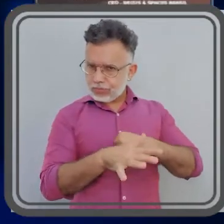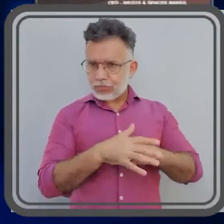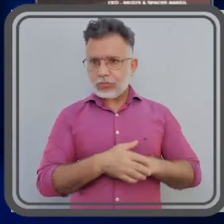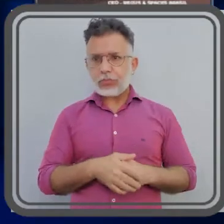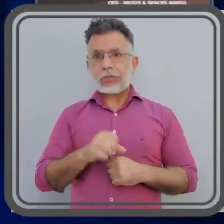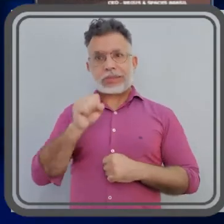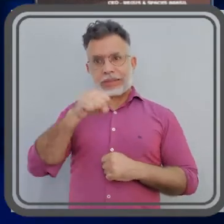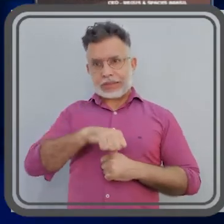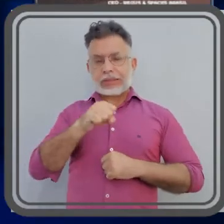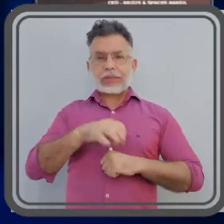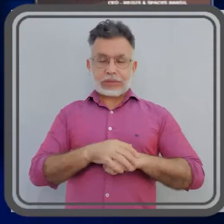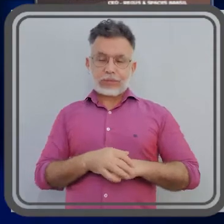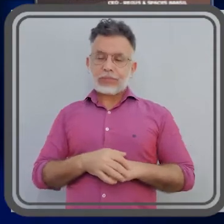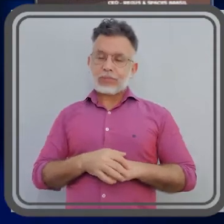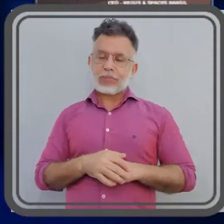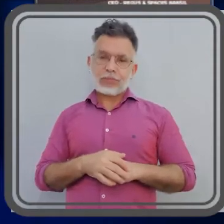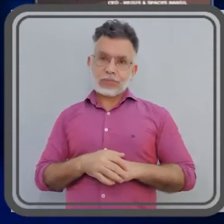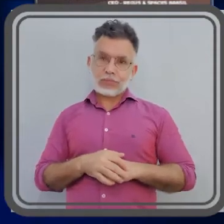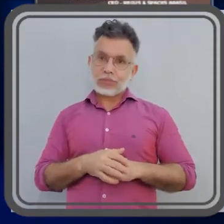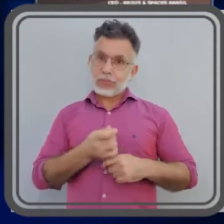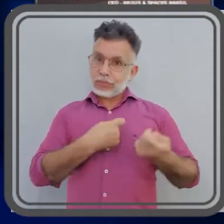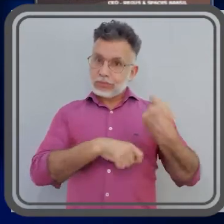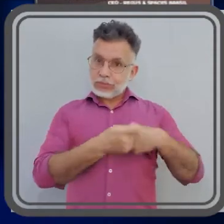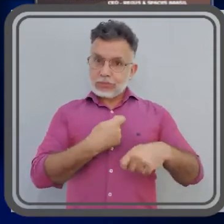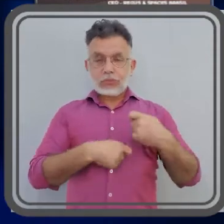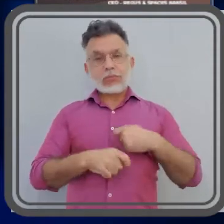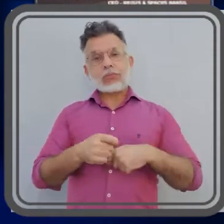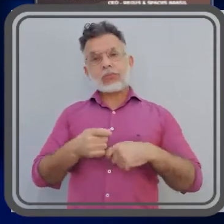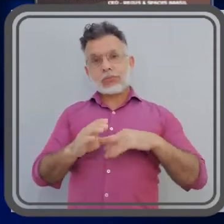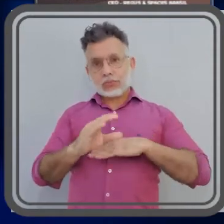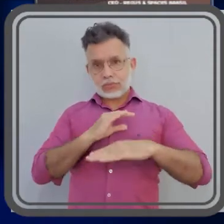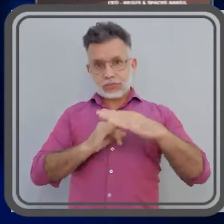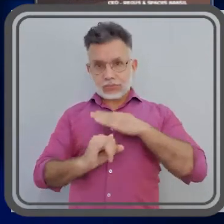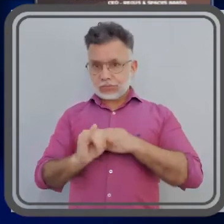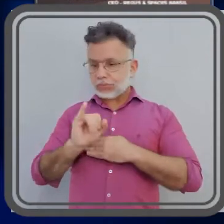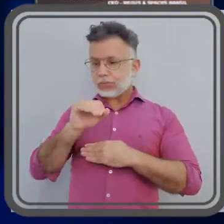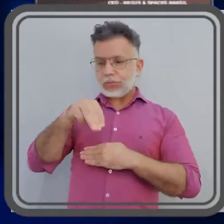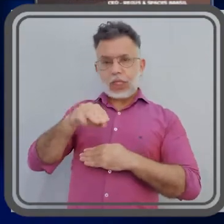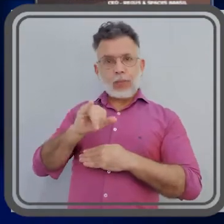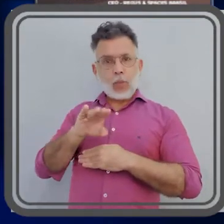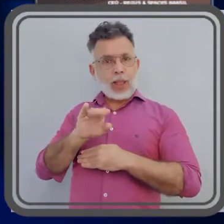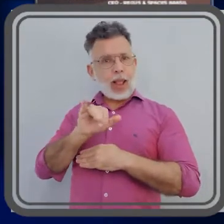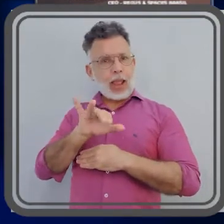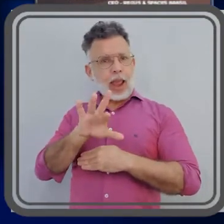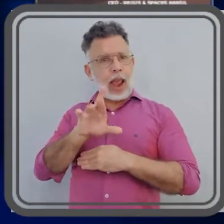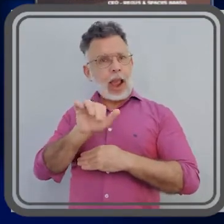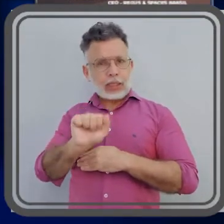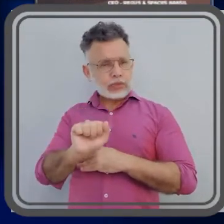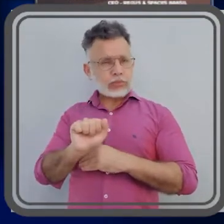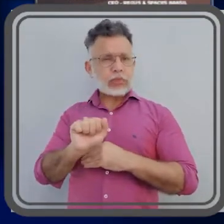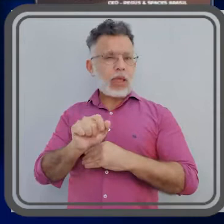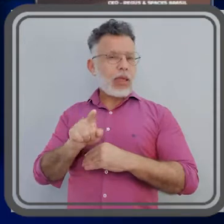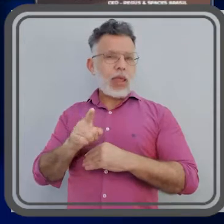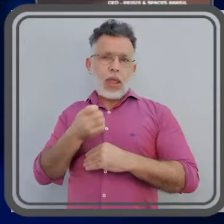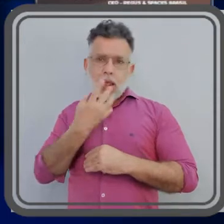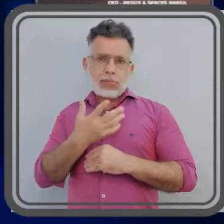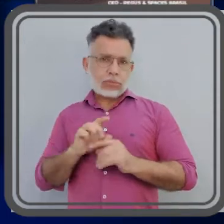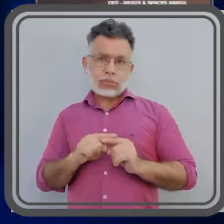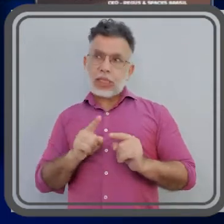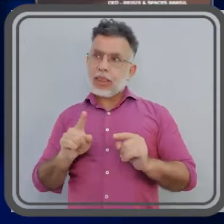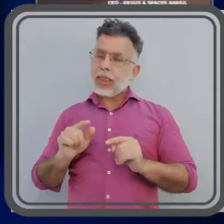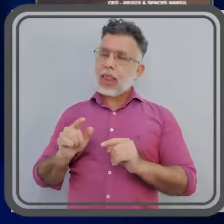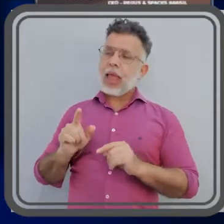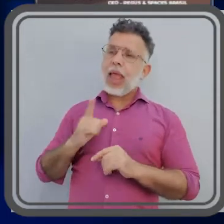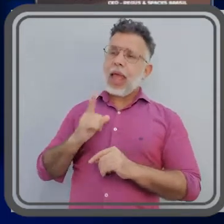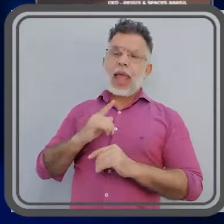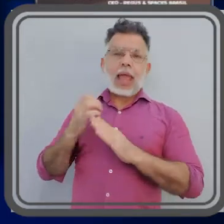lá. O fundo imobiliário, ela é uma casca dependendo dos ativos que tem dentro, né? Então, é que nem você falar, ação de empresa, tem ação boa,